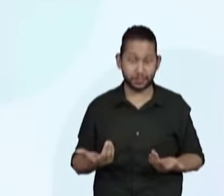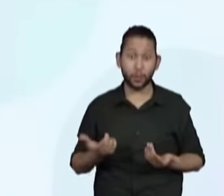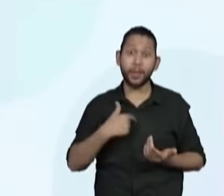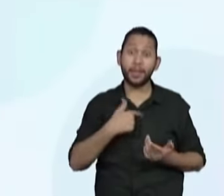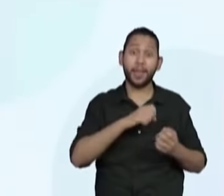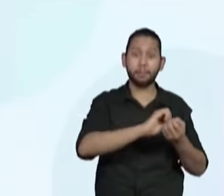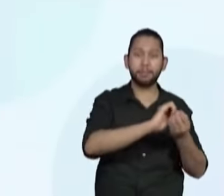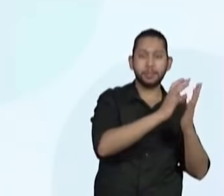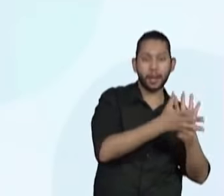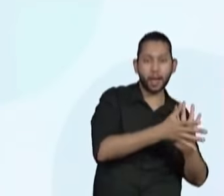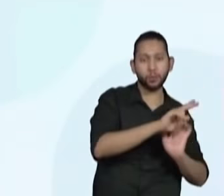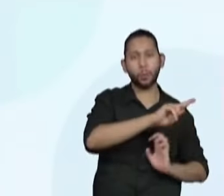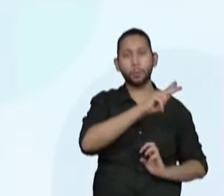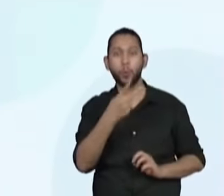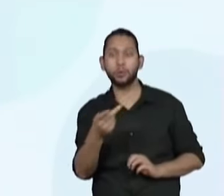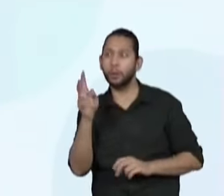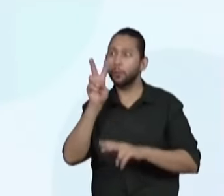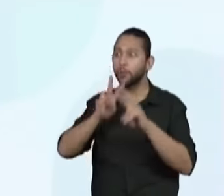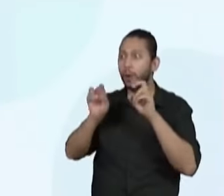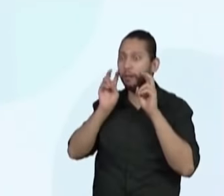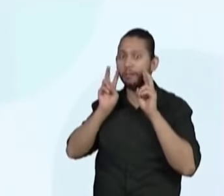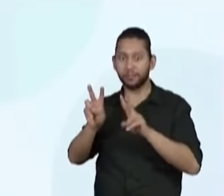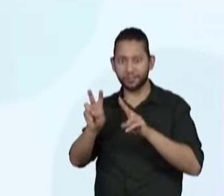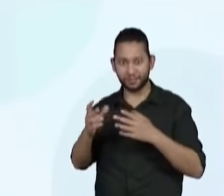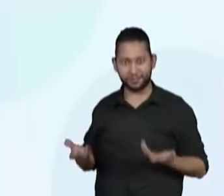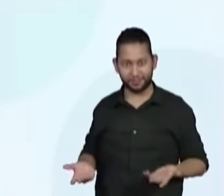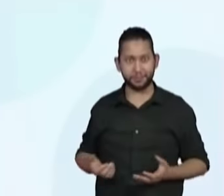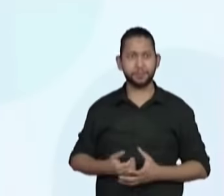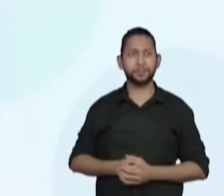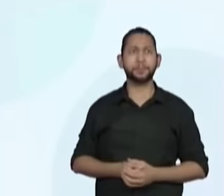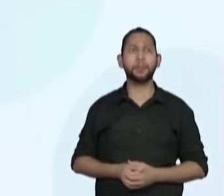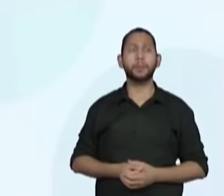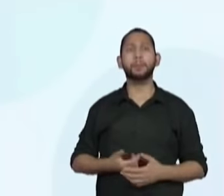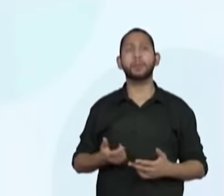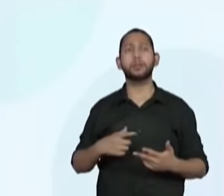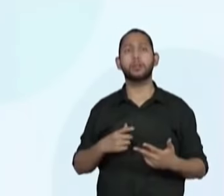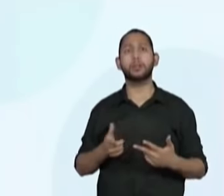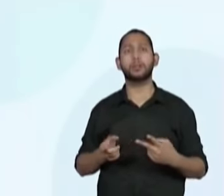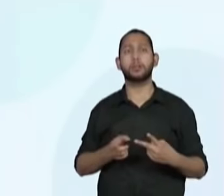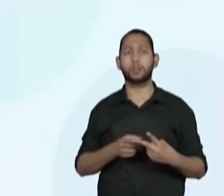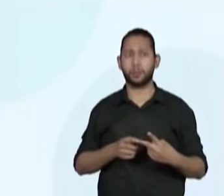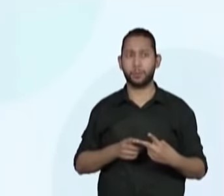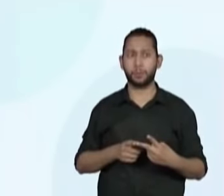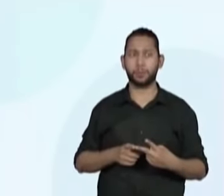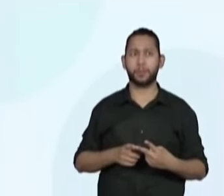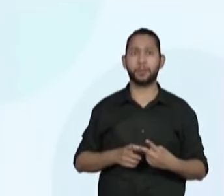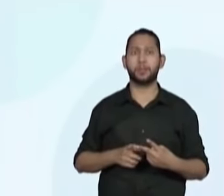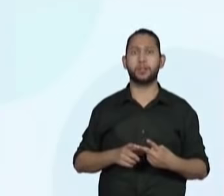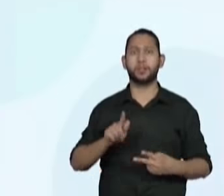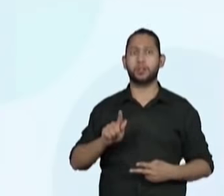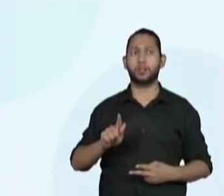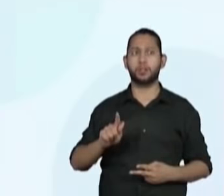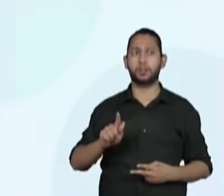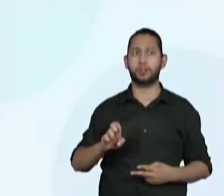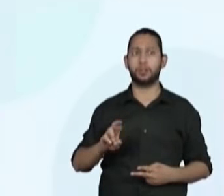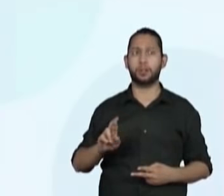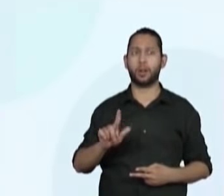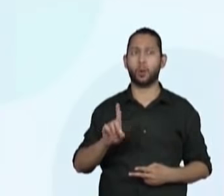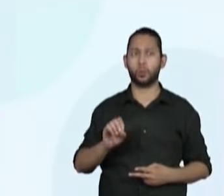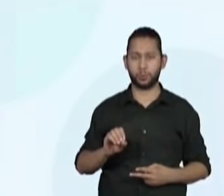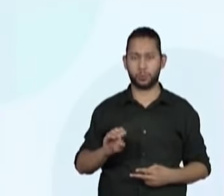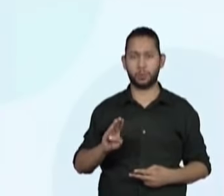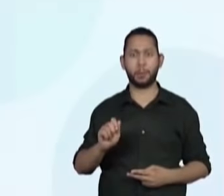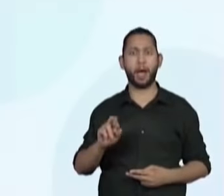pictórico, tá? Partindo dessa questão. Nós temos também ainda o abstracionista Geraldo de Barros, agora na arte